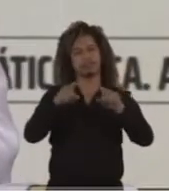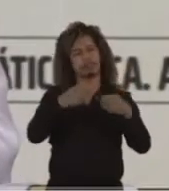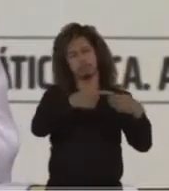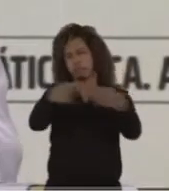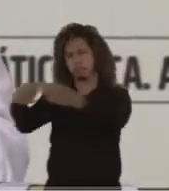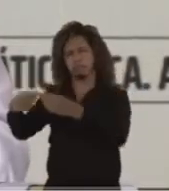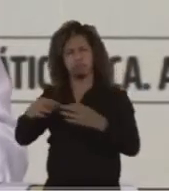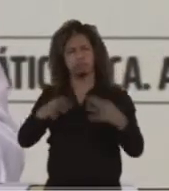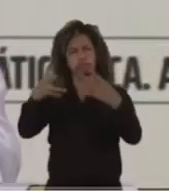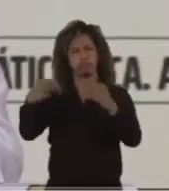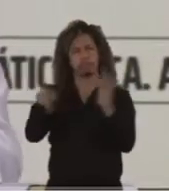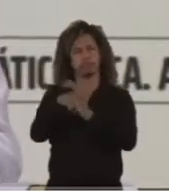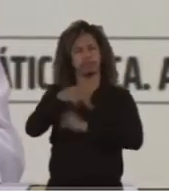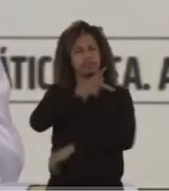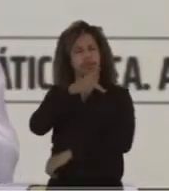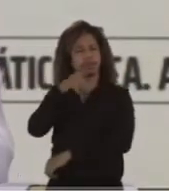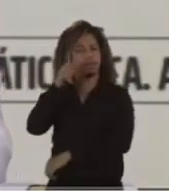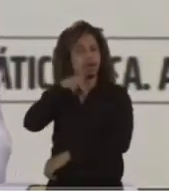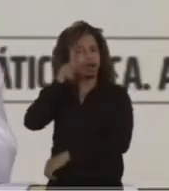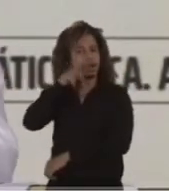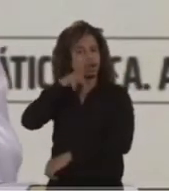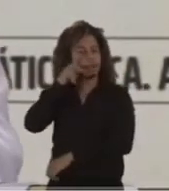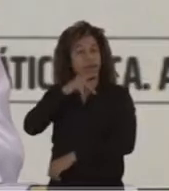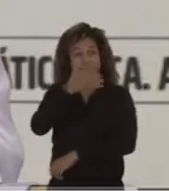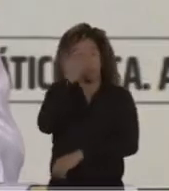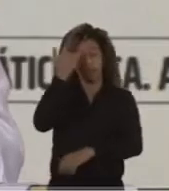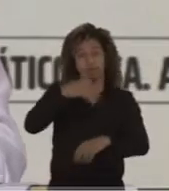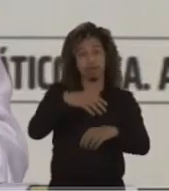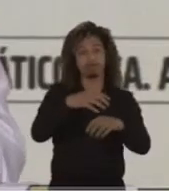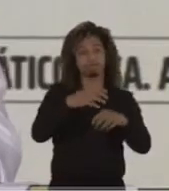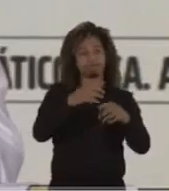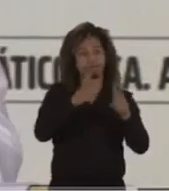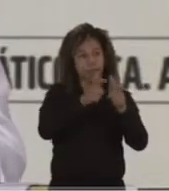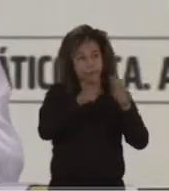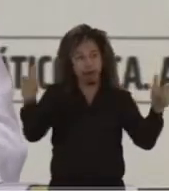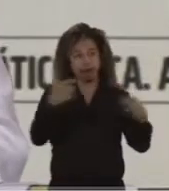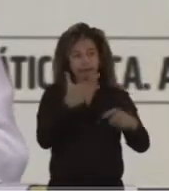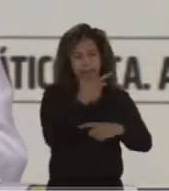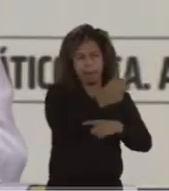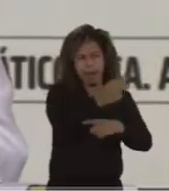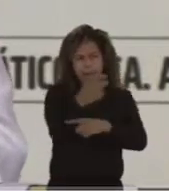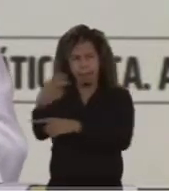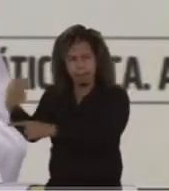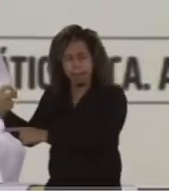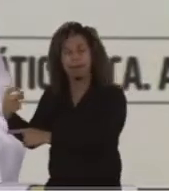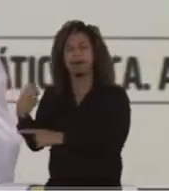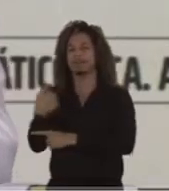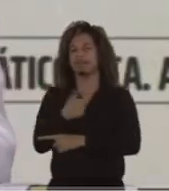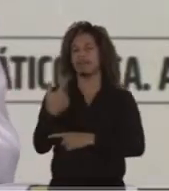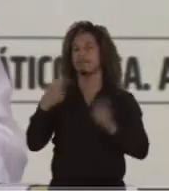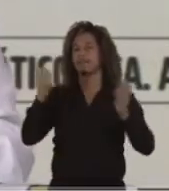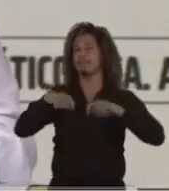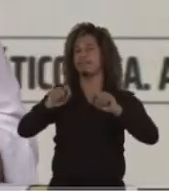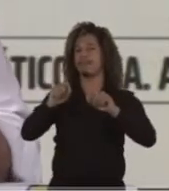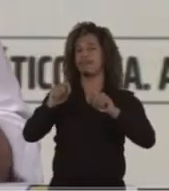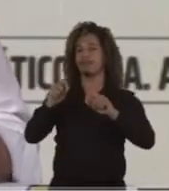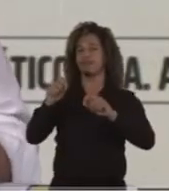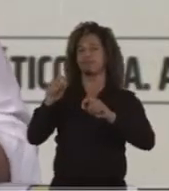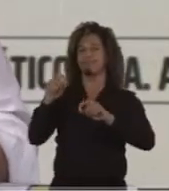Paraíba quanto mais gente nós fascinar mos Mas vamos poder reduzir os casos graves